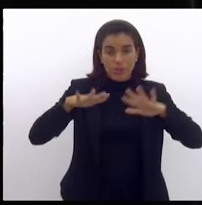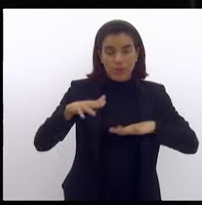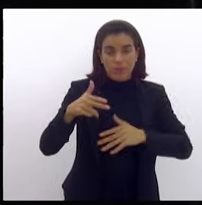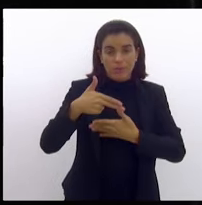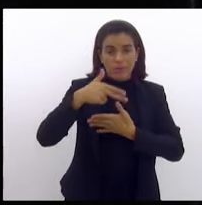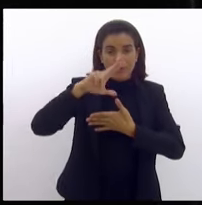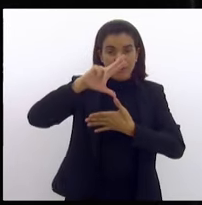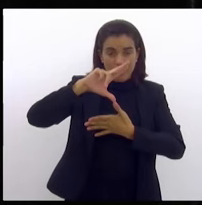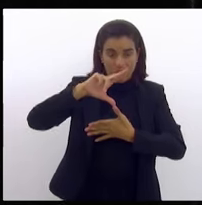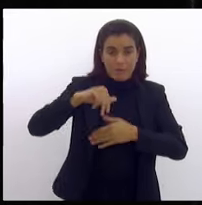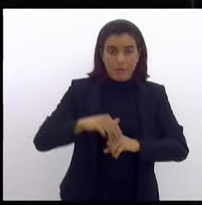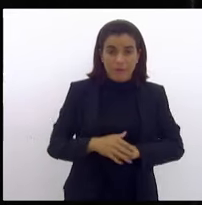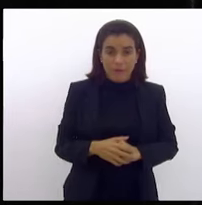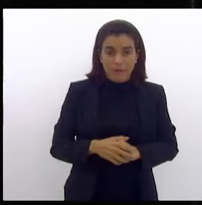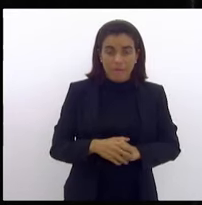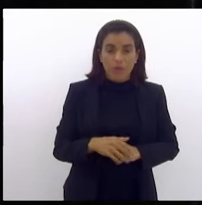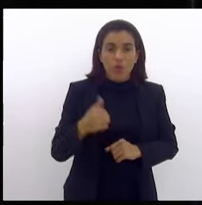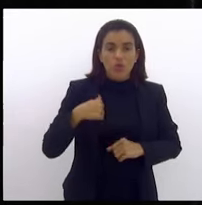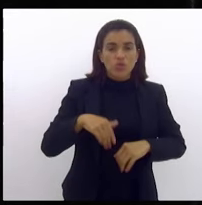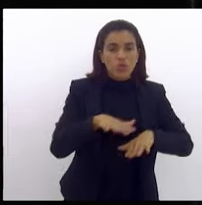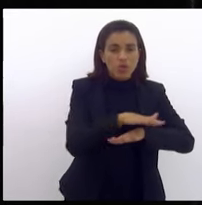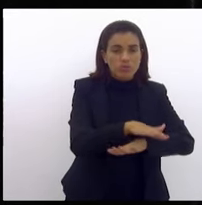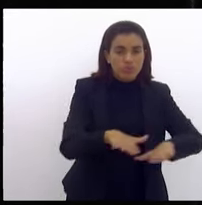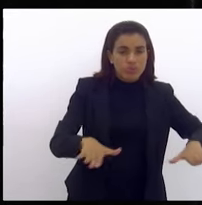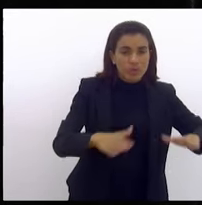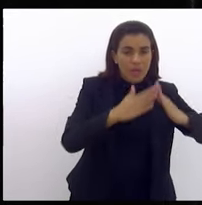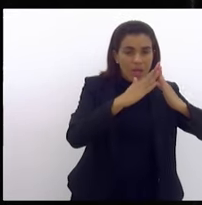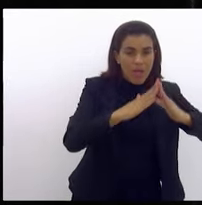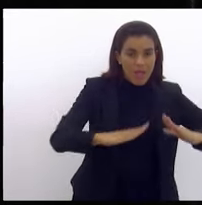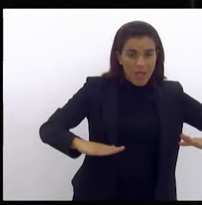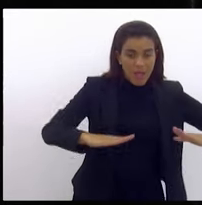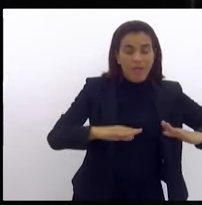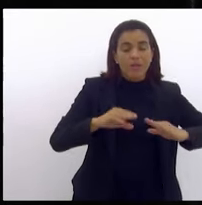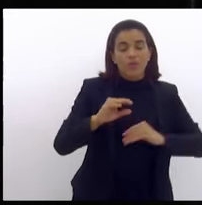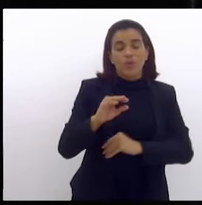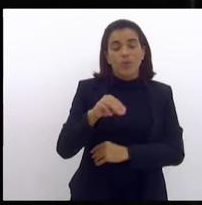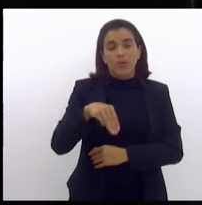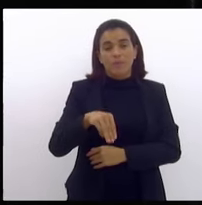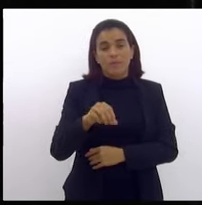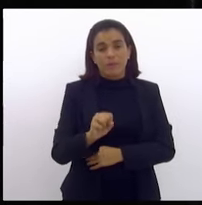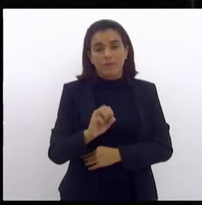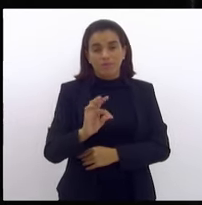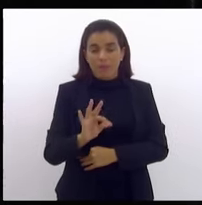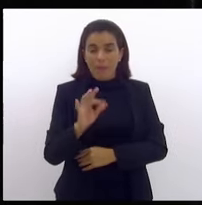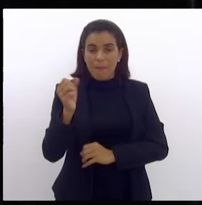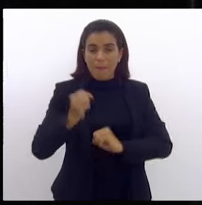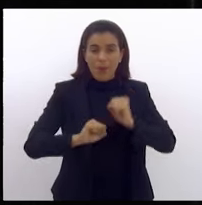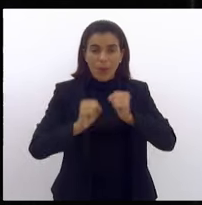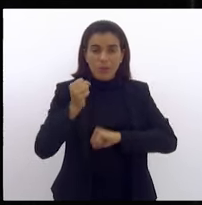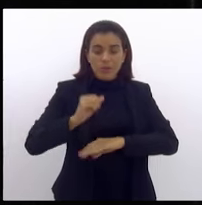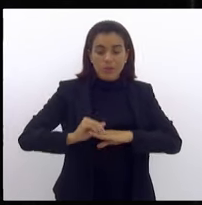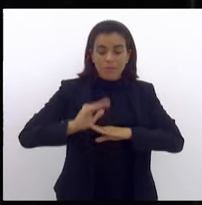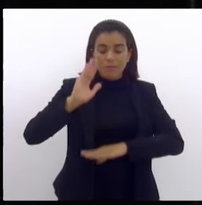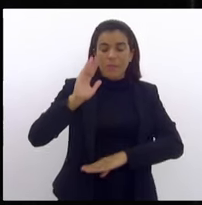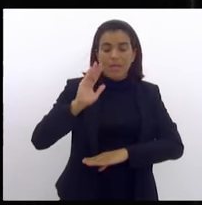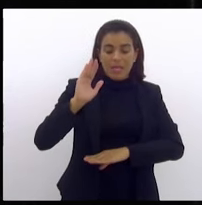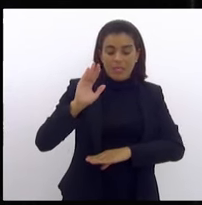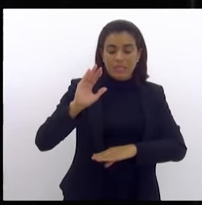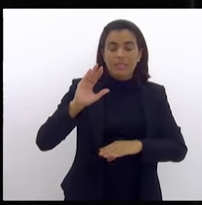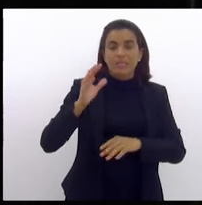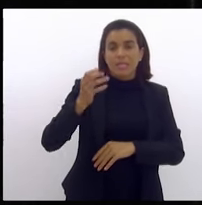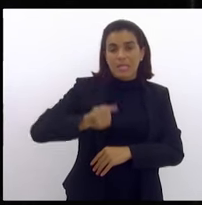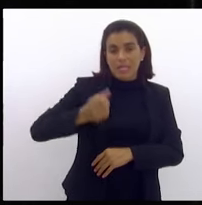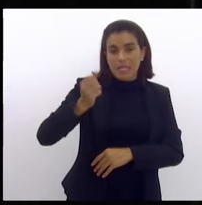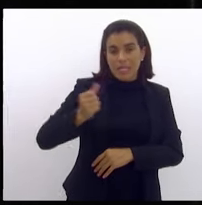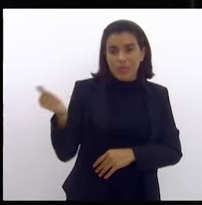Latina. Os nossos assentamentos, os assentamentos do MST, produzem mais leite do que a